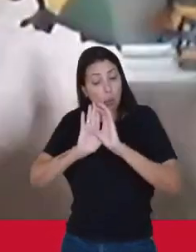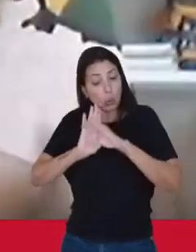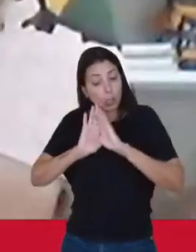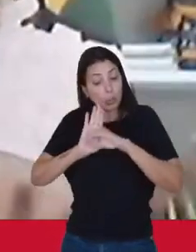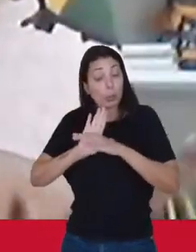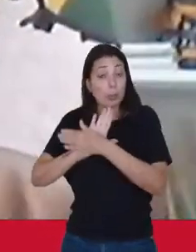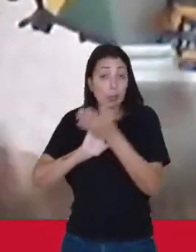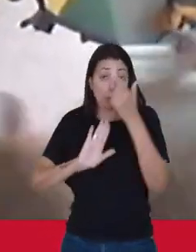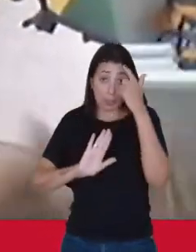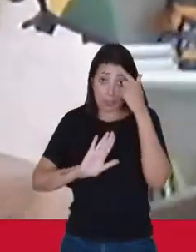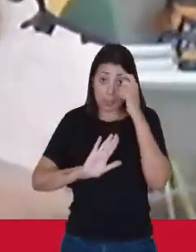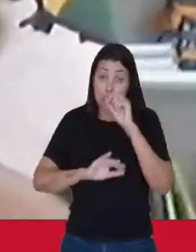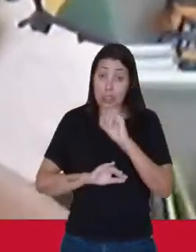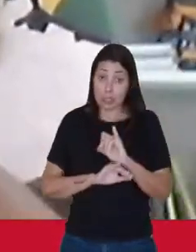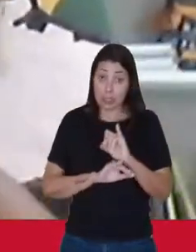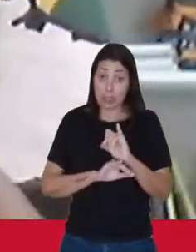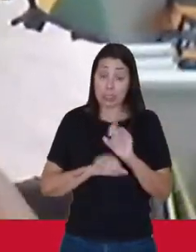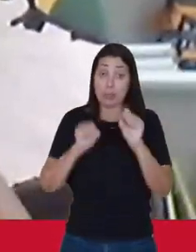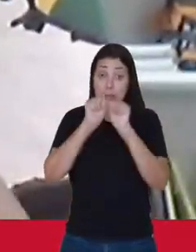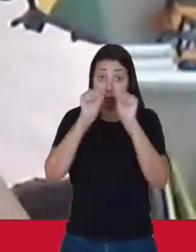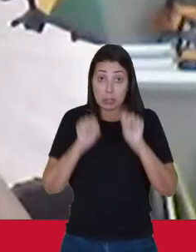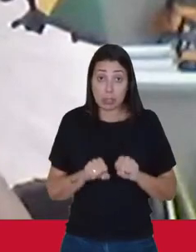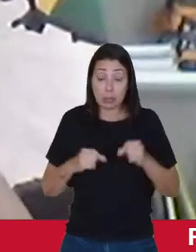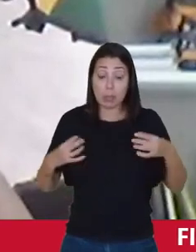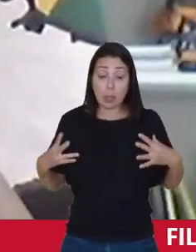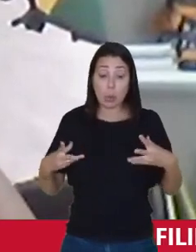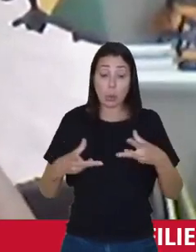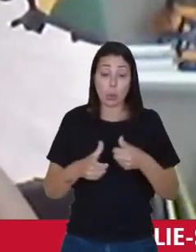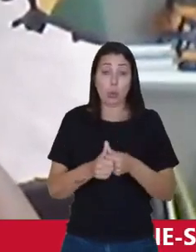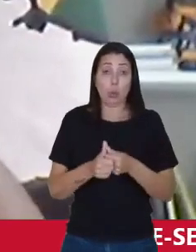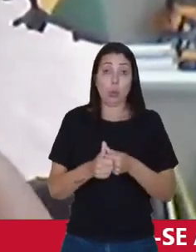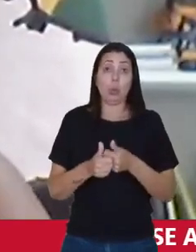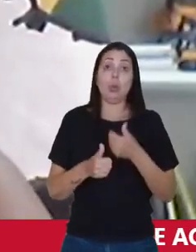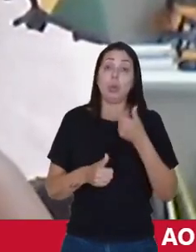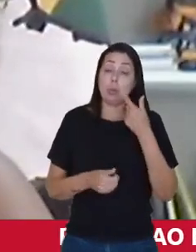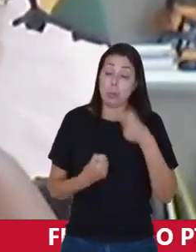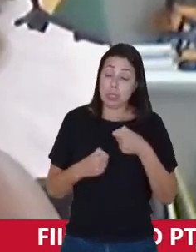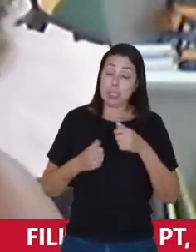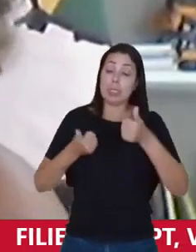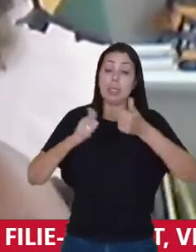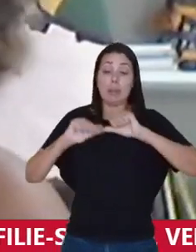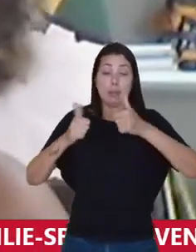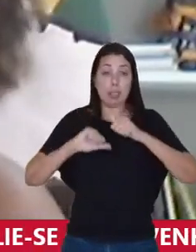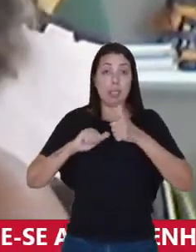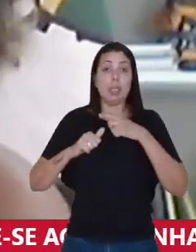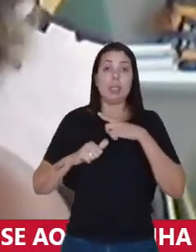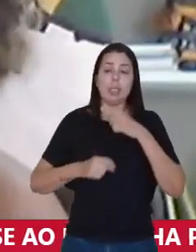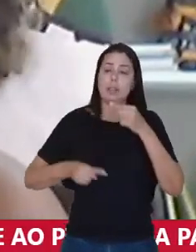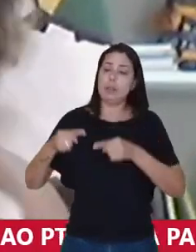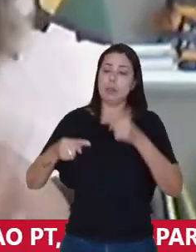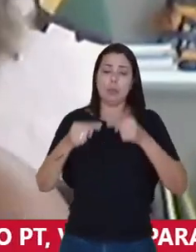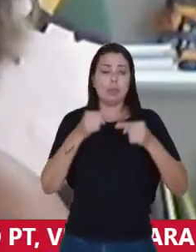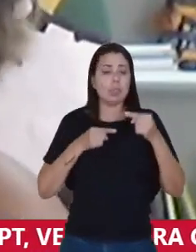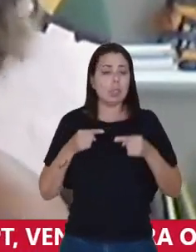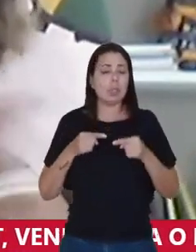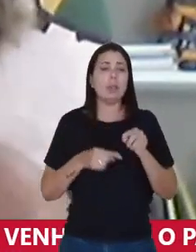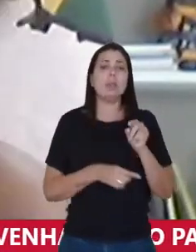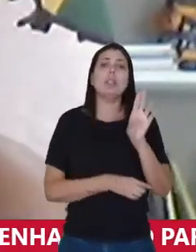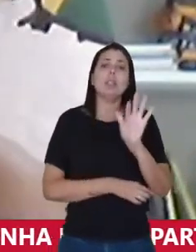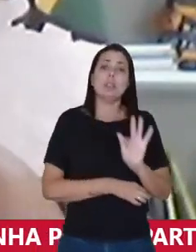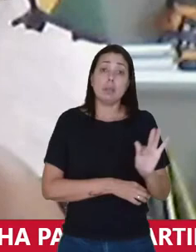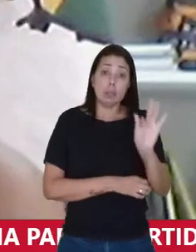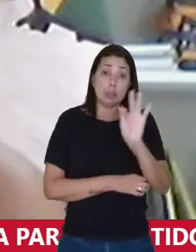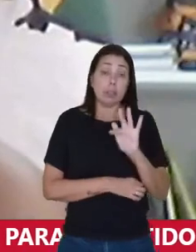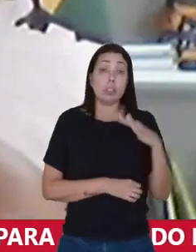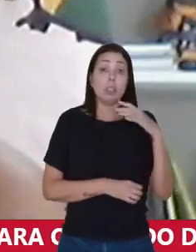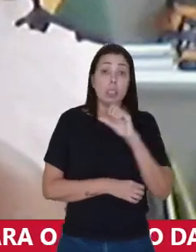né? Pensando assim, um sistema como um todo, né? No sistema, a gente tem escutado muito esse debate nas universidades,